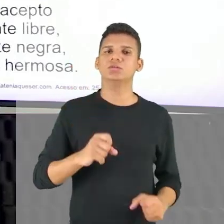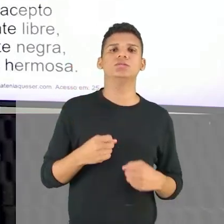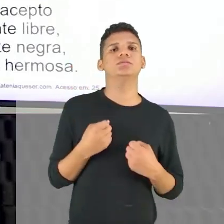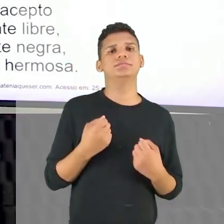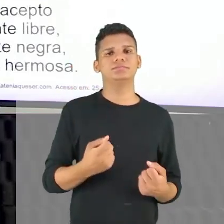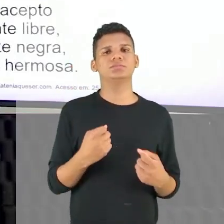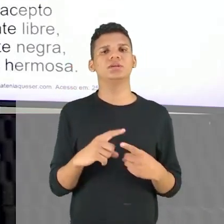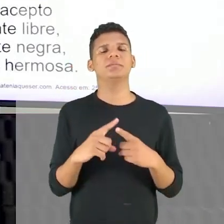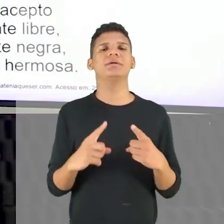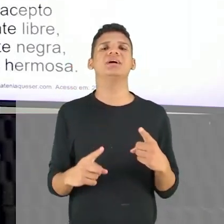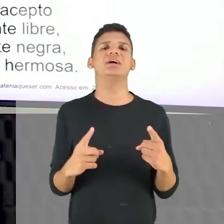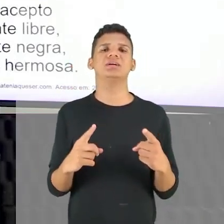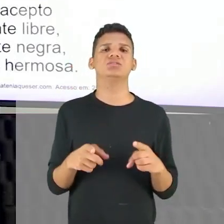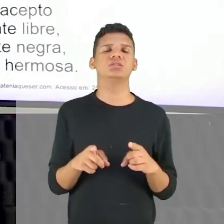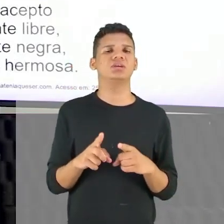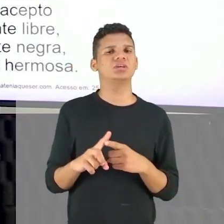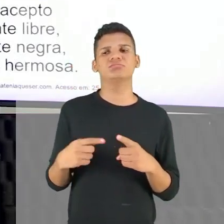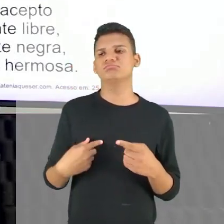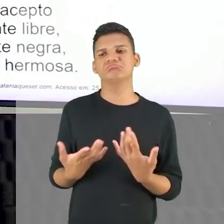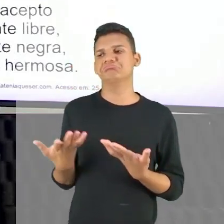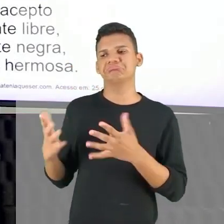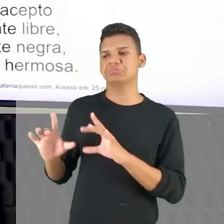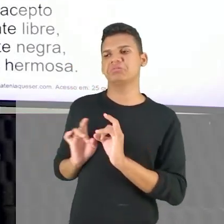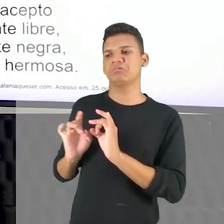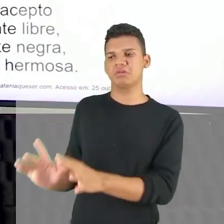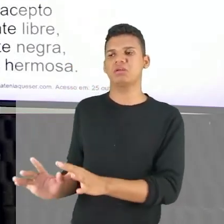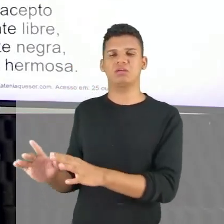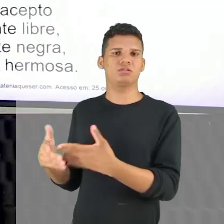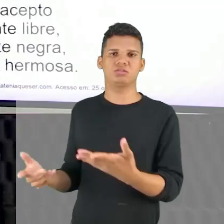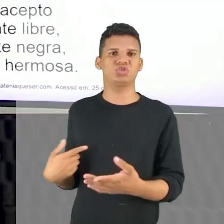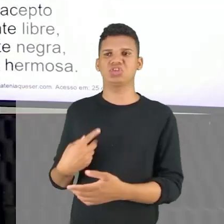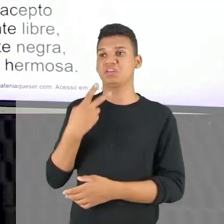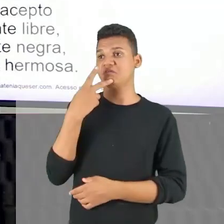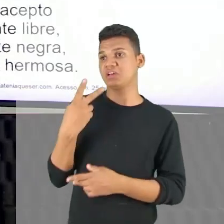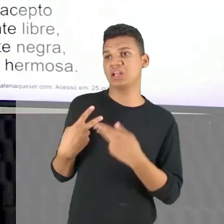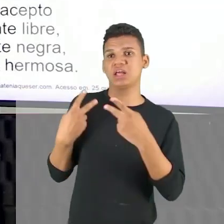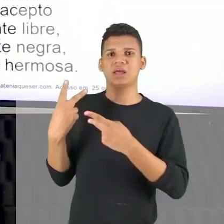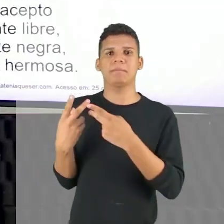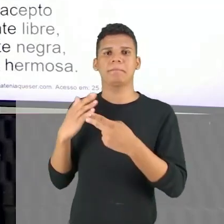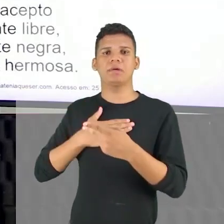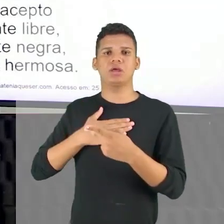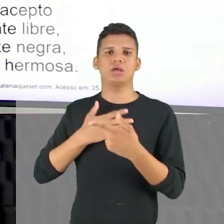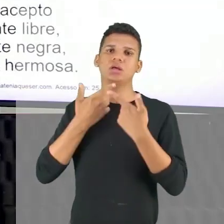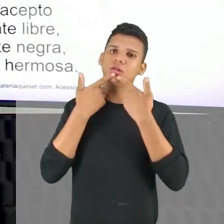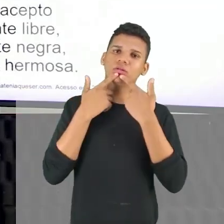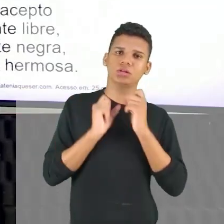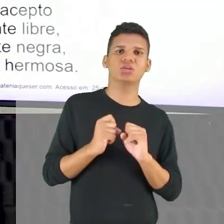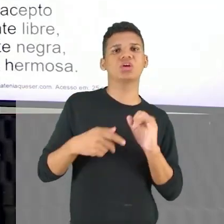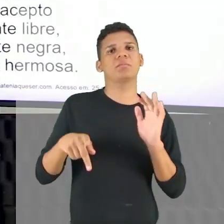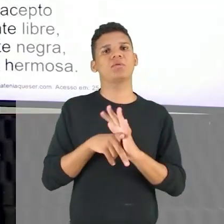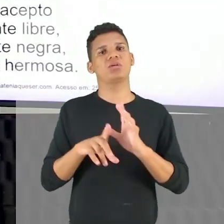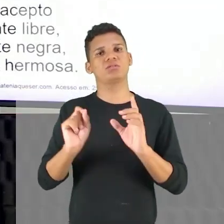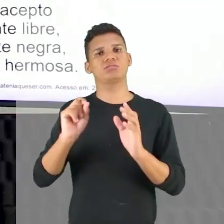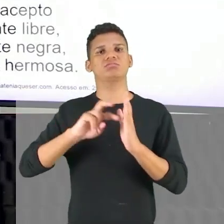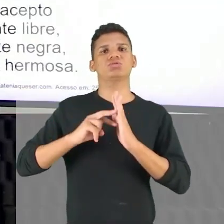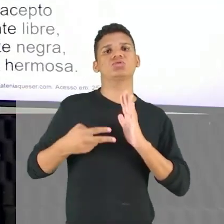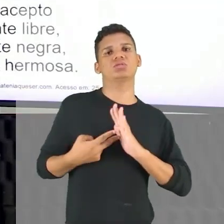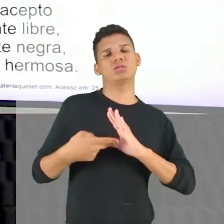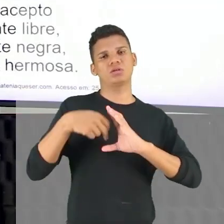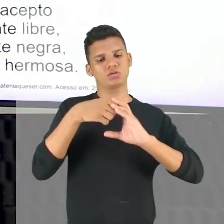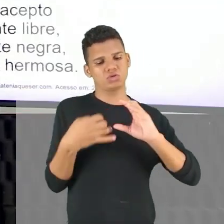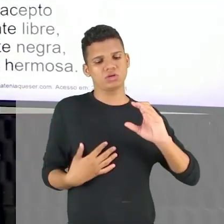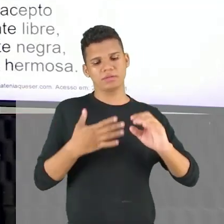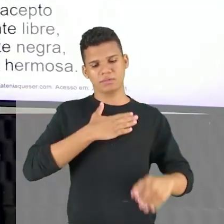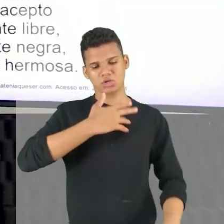E me nego categoricamente a dejar de hablar mi lengua mi acento e minha história. E me